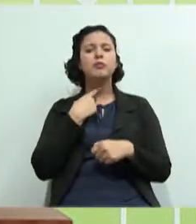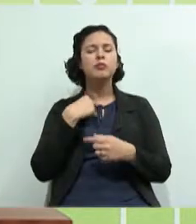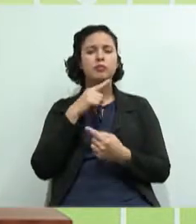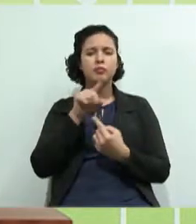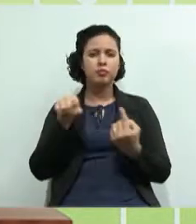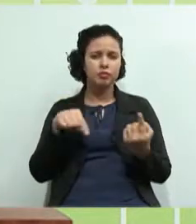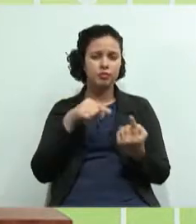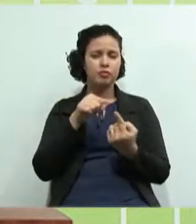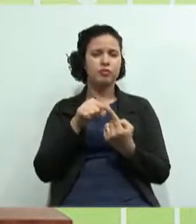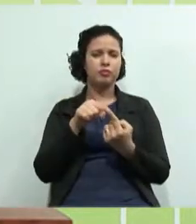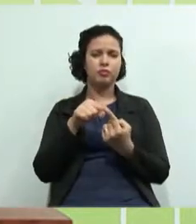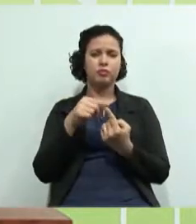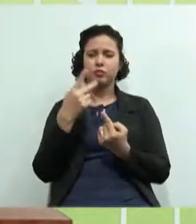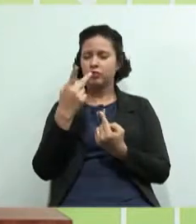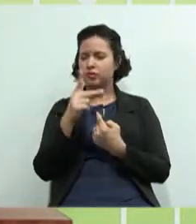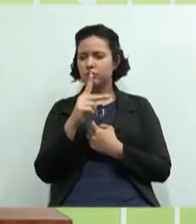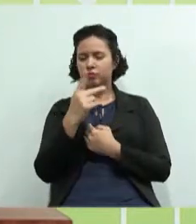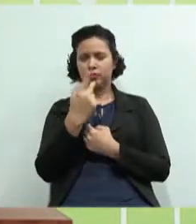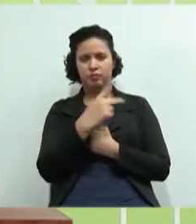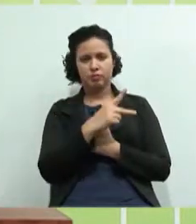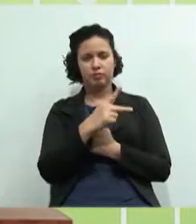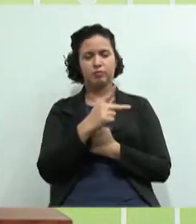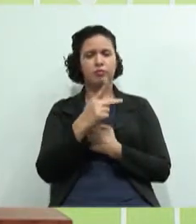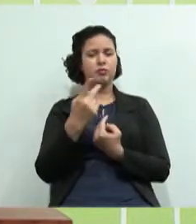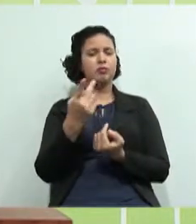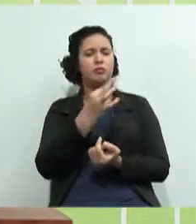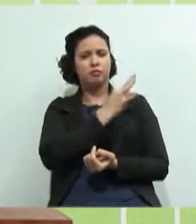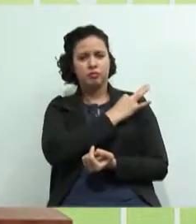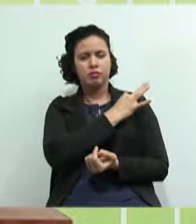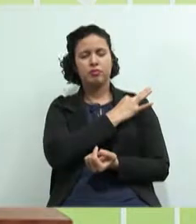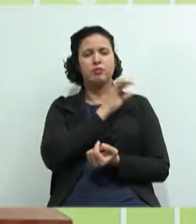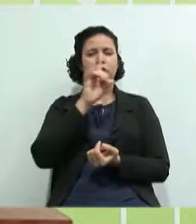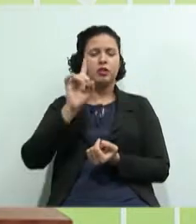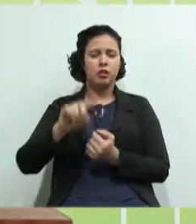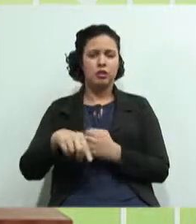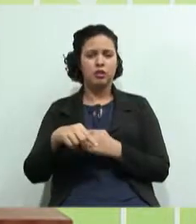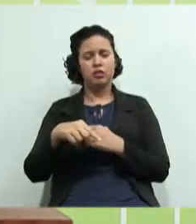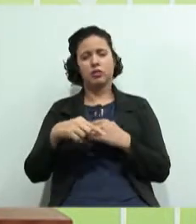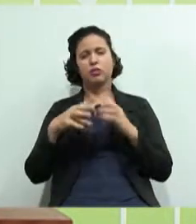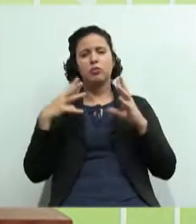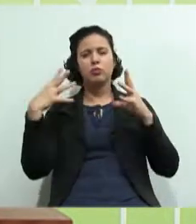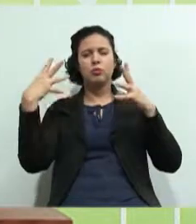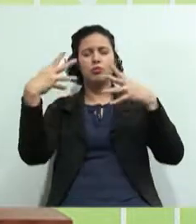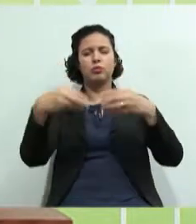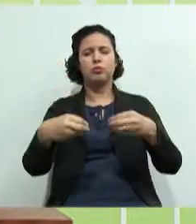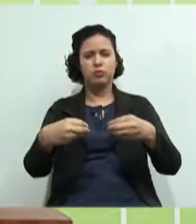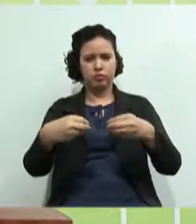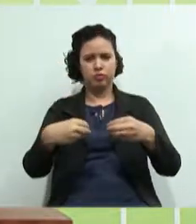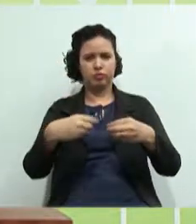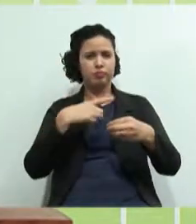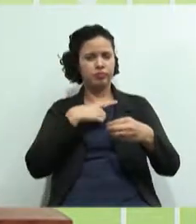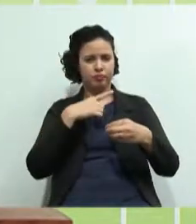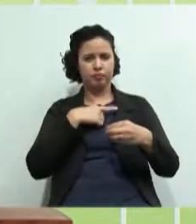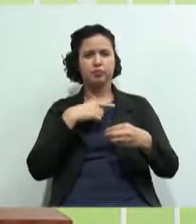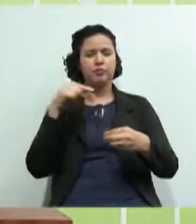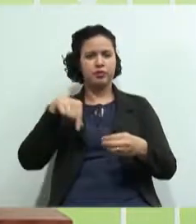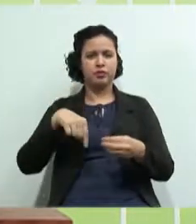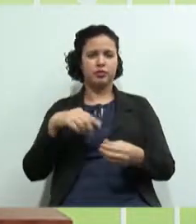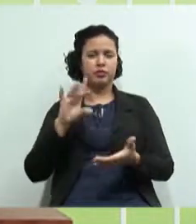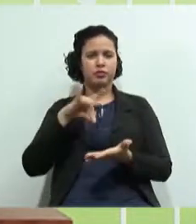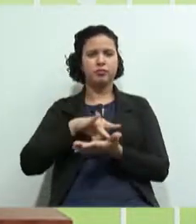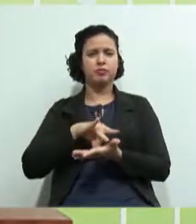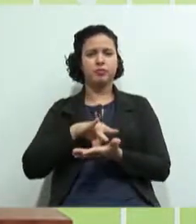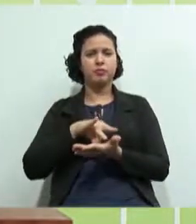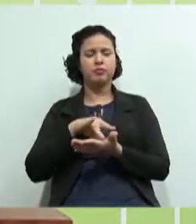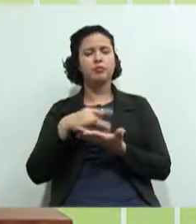objetivo meu, seu, do professor Jorge, da Tamires, do professor presencial, enfim, de todos nós que estamos aqui presentes, tá?